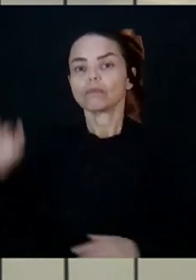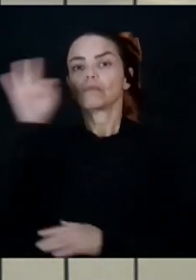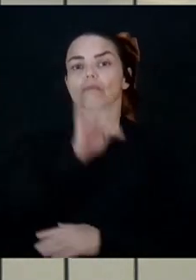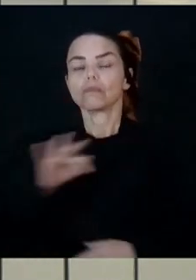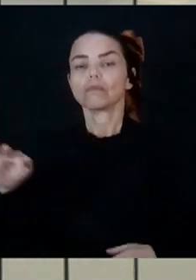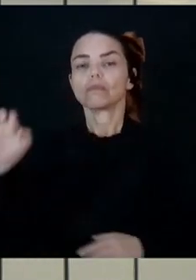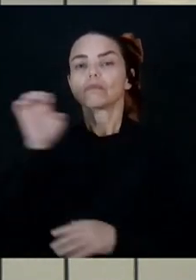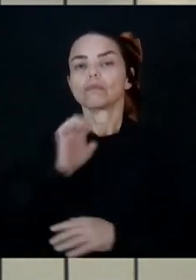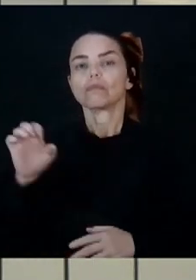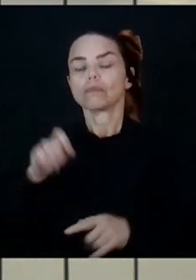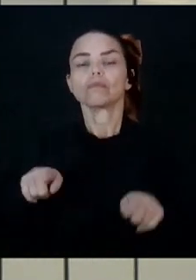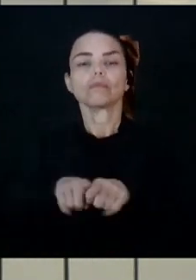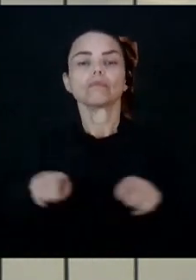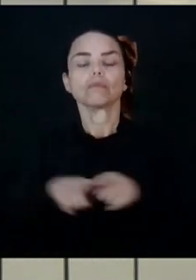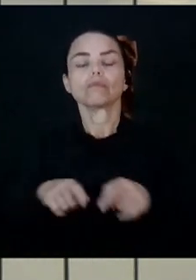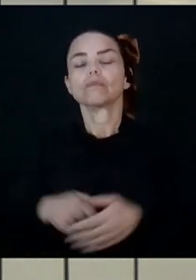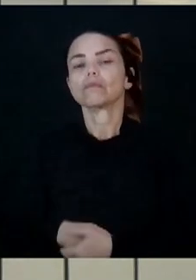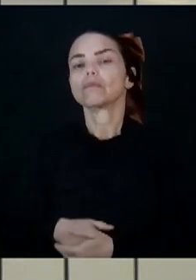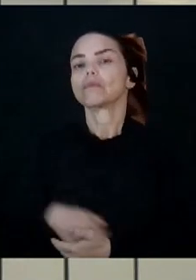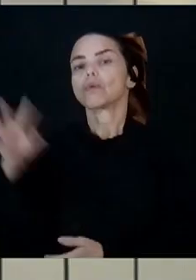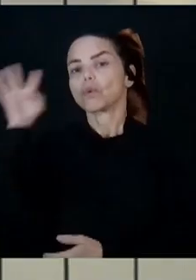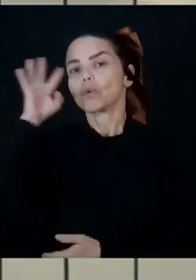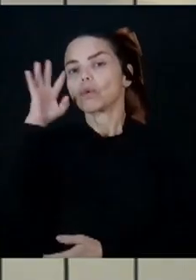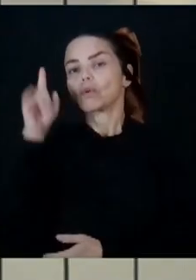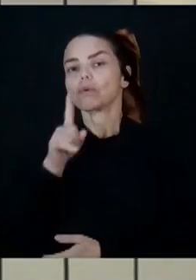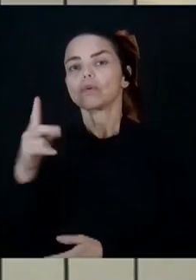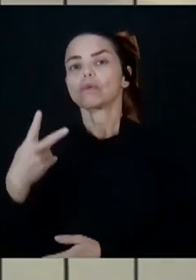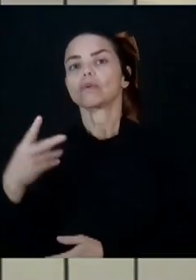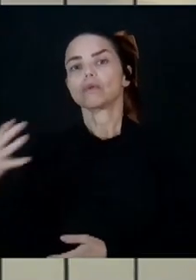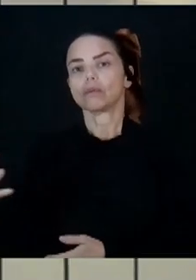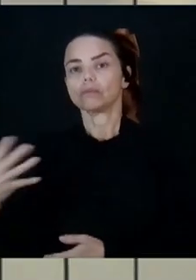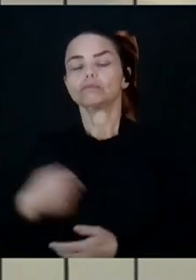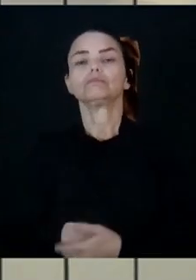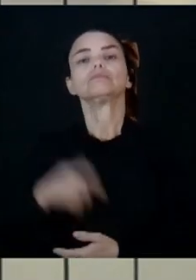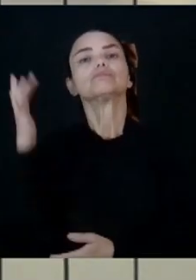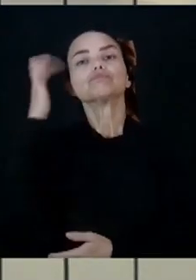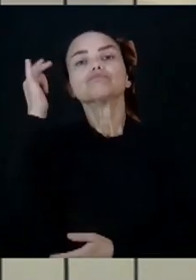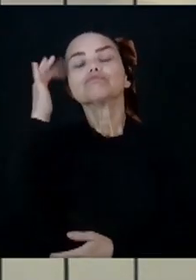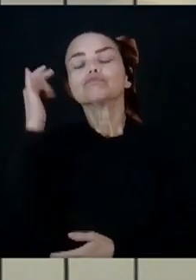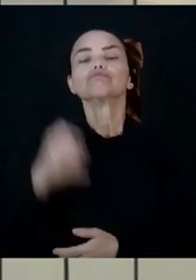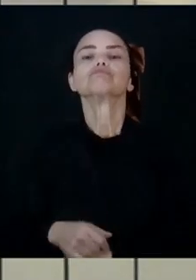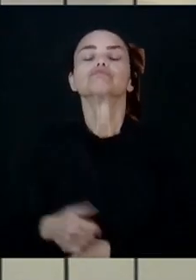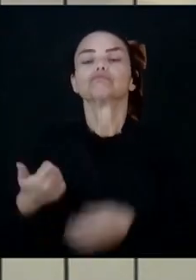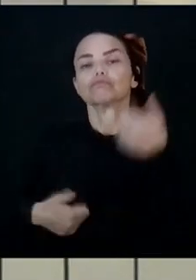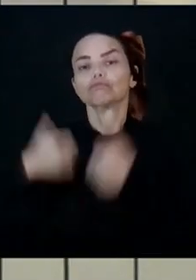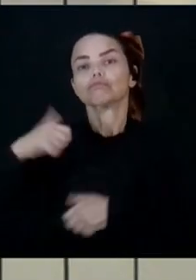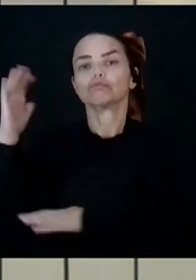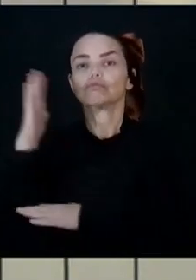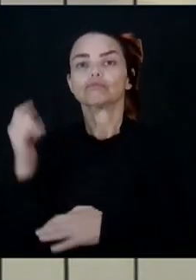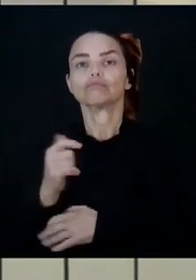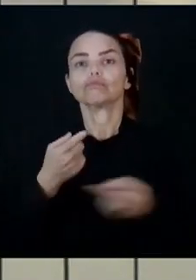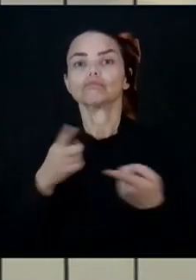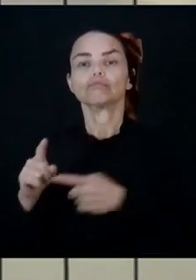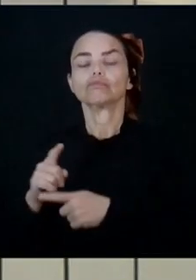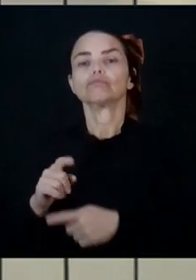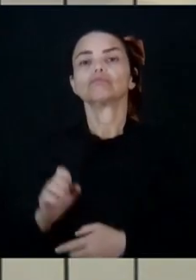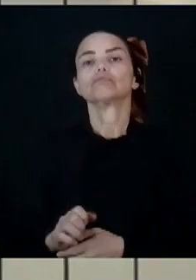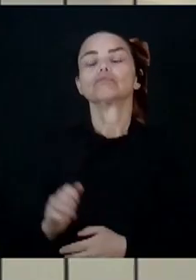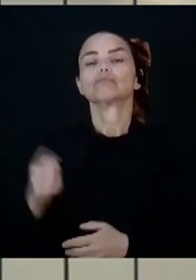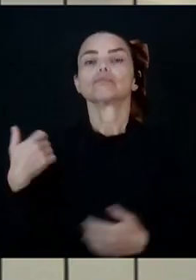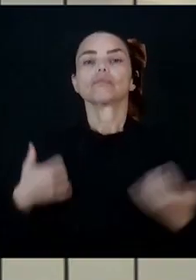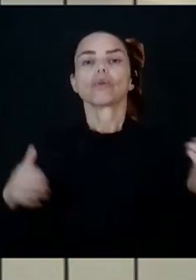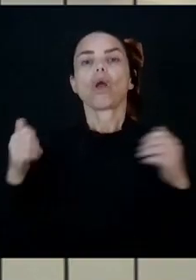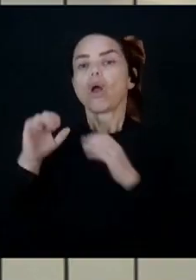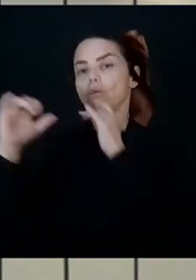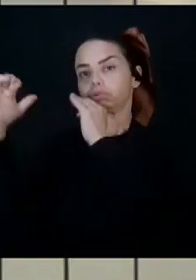estadual. Nesta quarta-feira, dia 24, amanhã, a seleção brasileira joga contra a Escócia às 7 horas da noite.